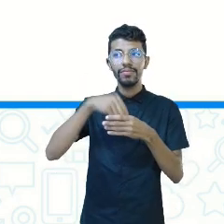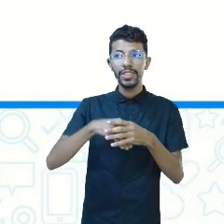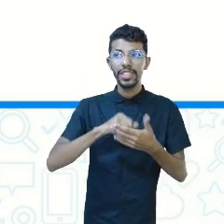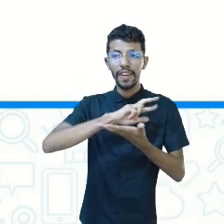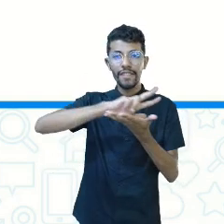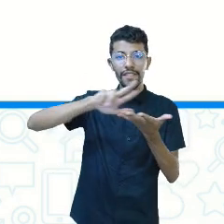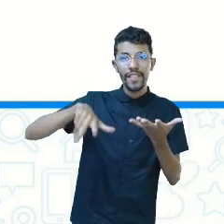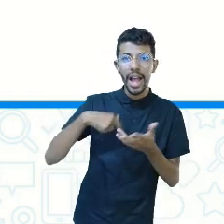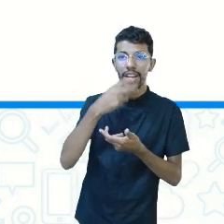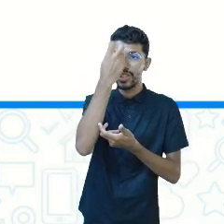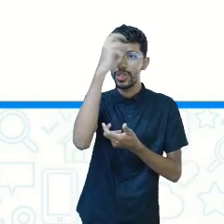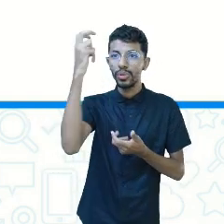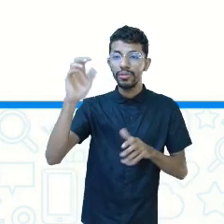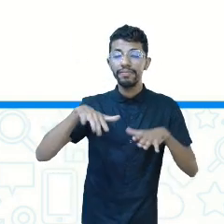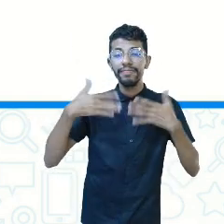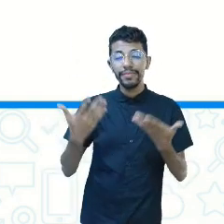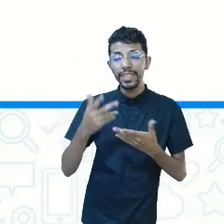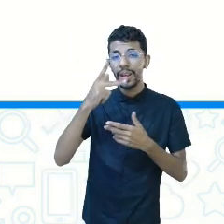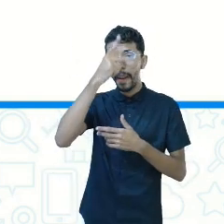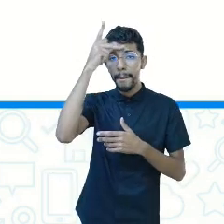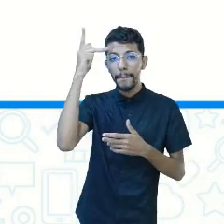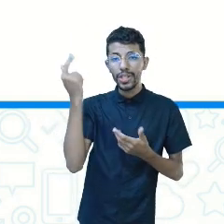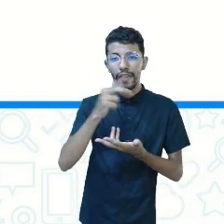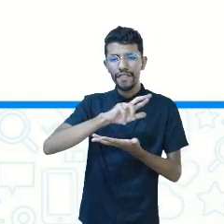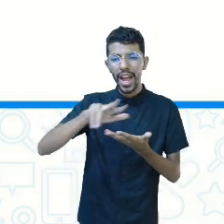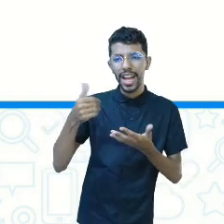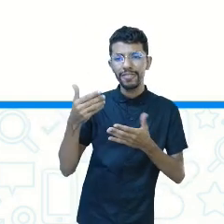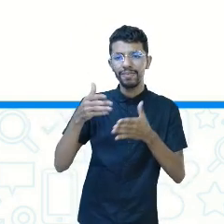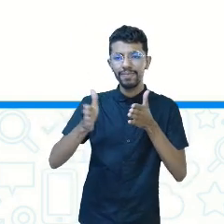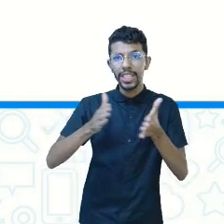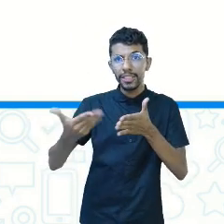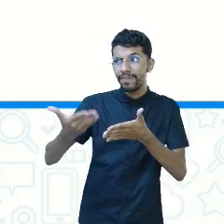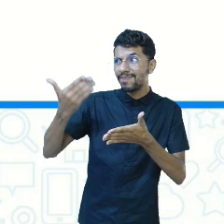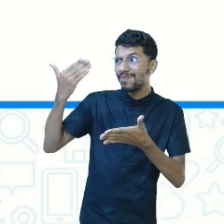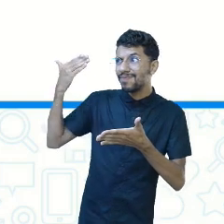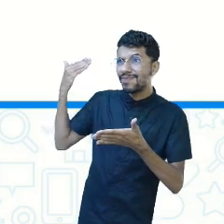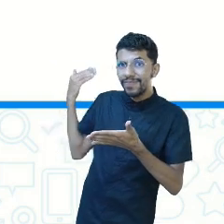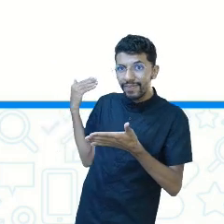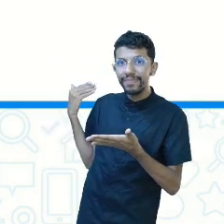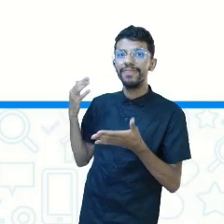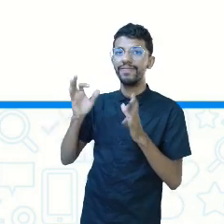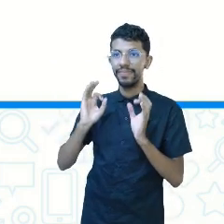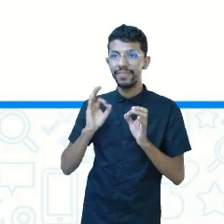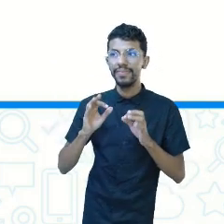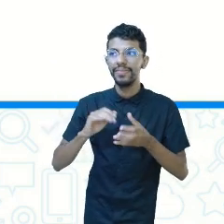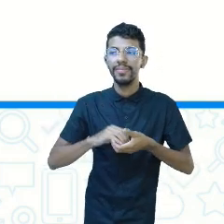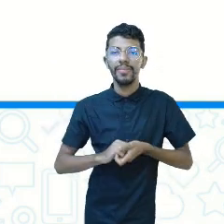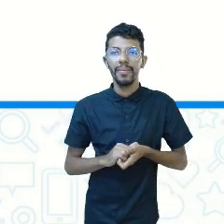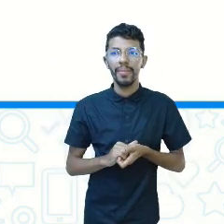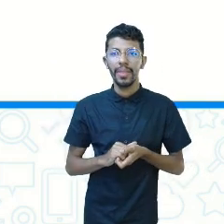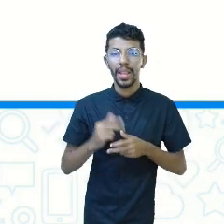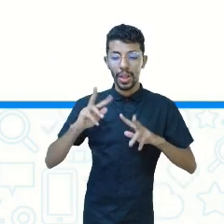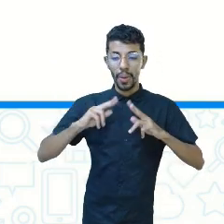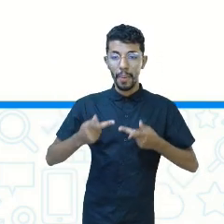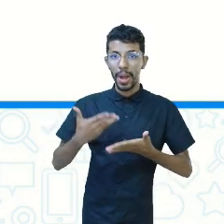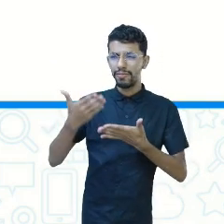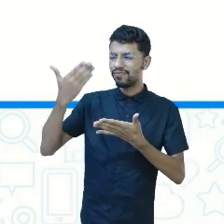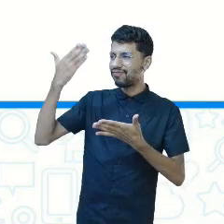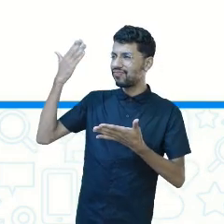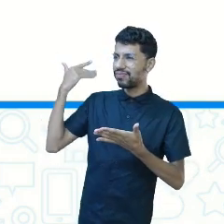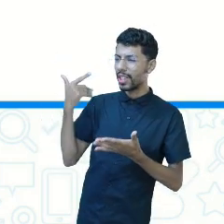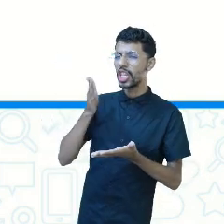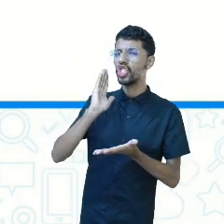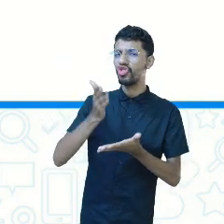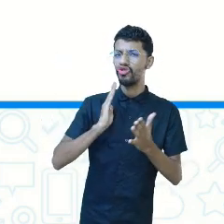muitas pessoas, né, dessa época, de antigamente, da história, lá do passado da humanidade, eles